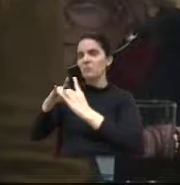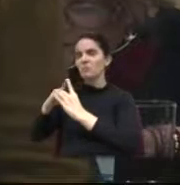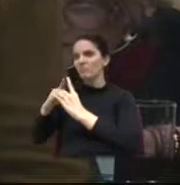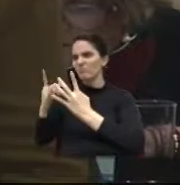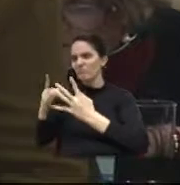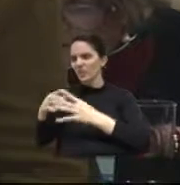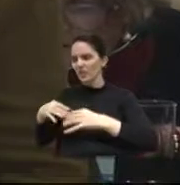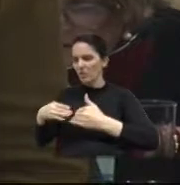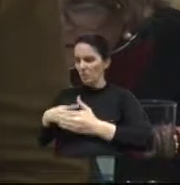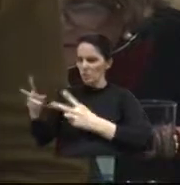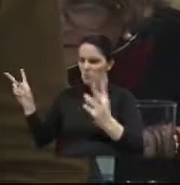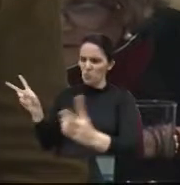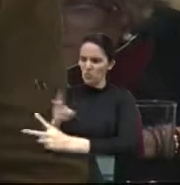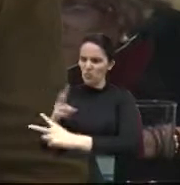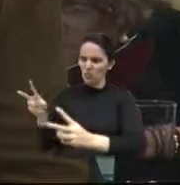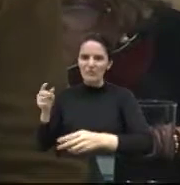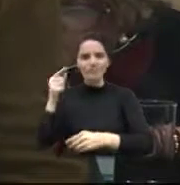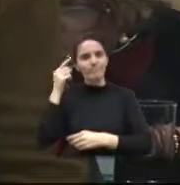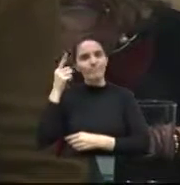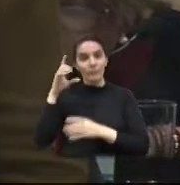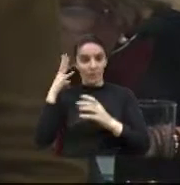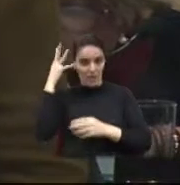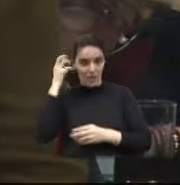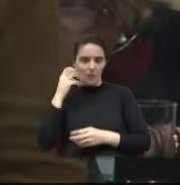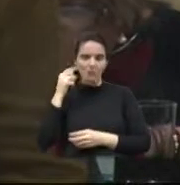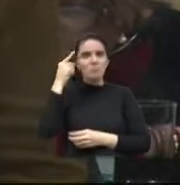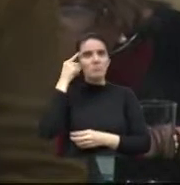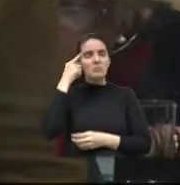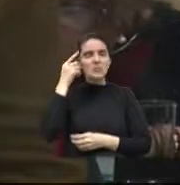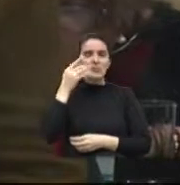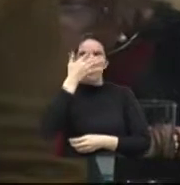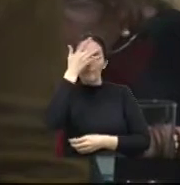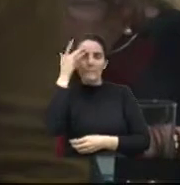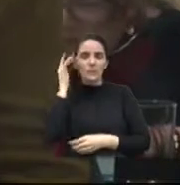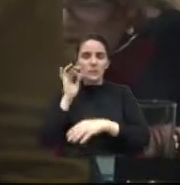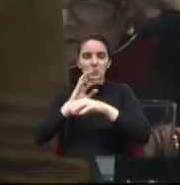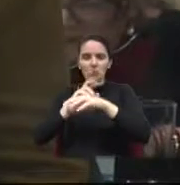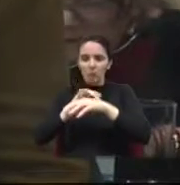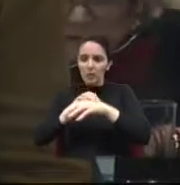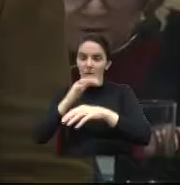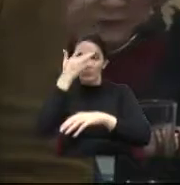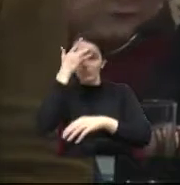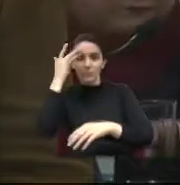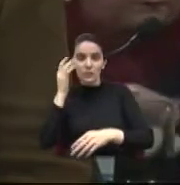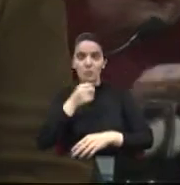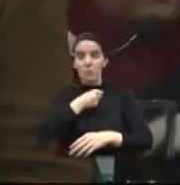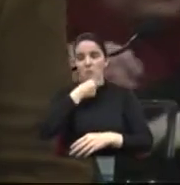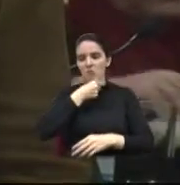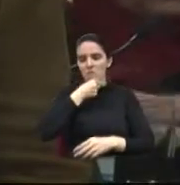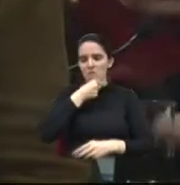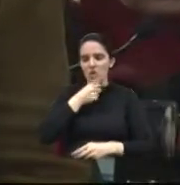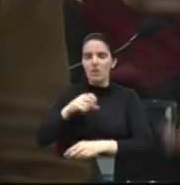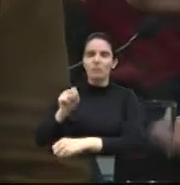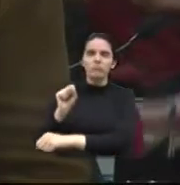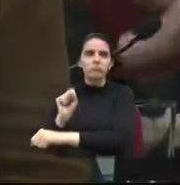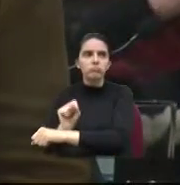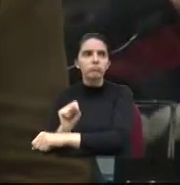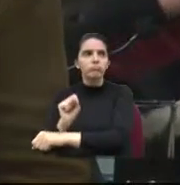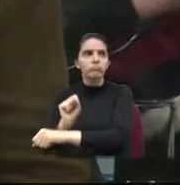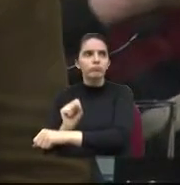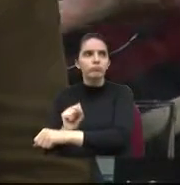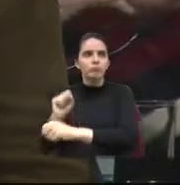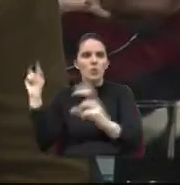idosas, doentes, que vão lá e vai ficar ao relento, né? Porque é ao relento do vento, porque uma tenda não